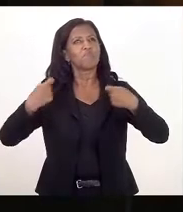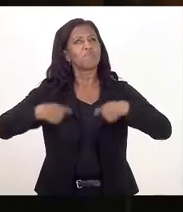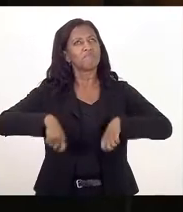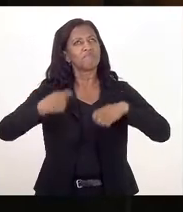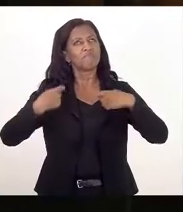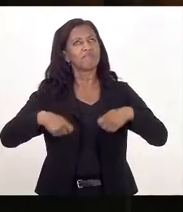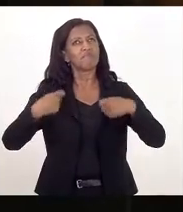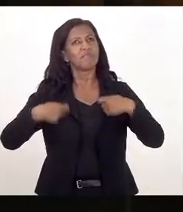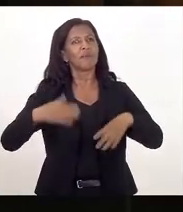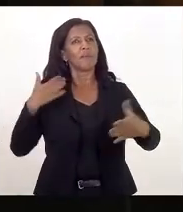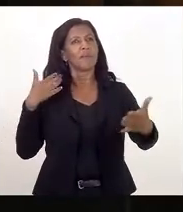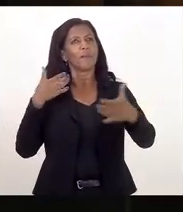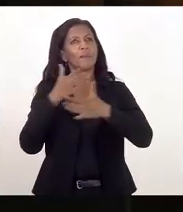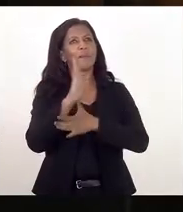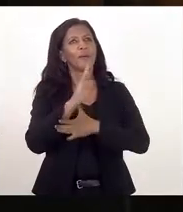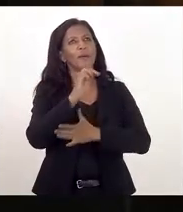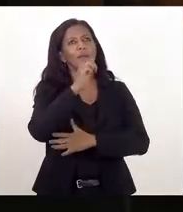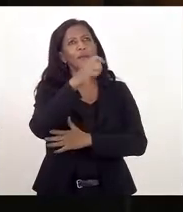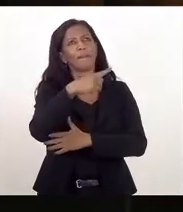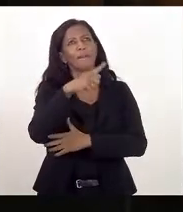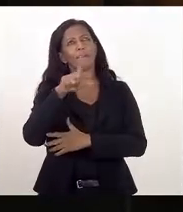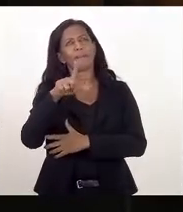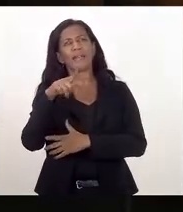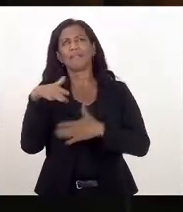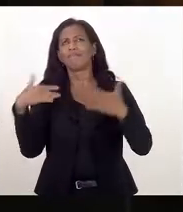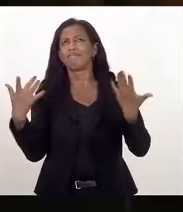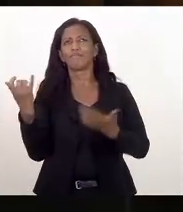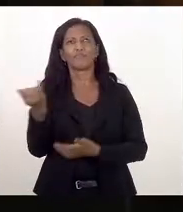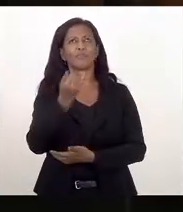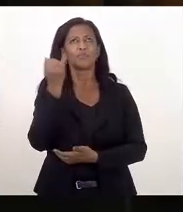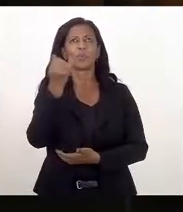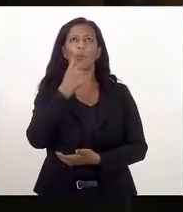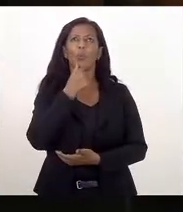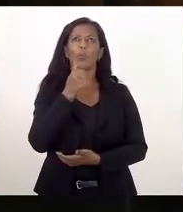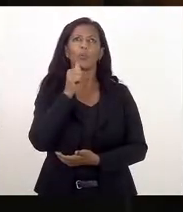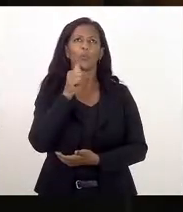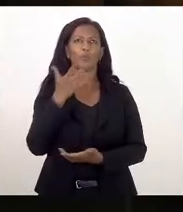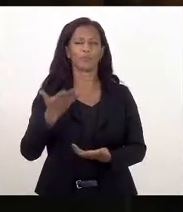aprovação de uma PL tão importante para os senhores e para as senhoras.